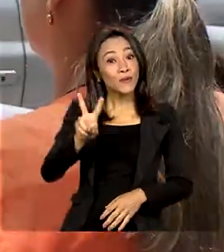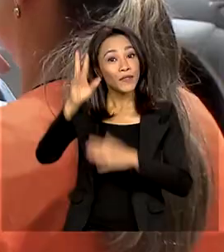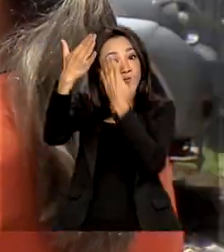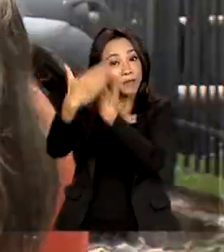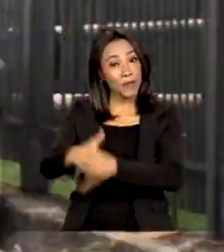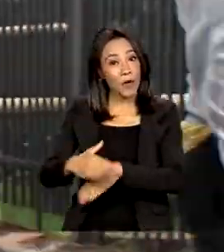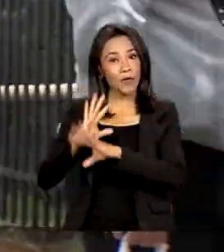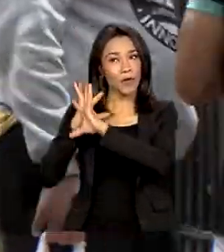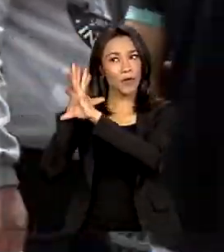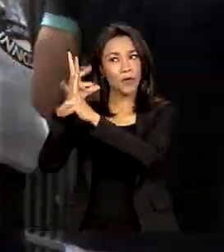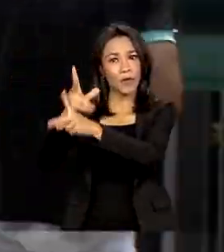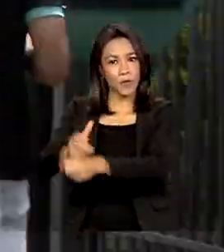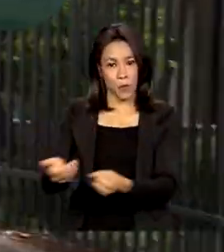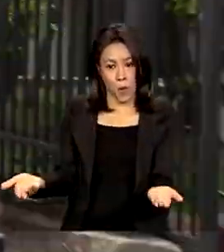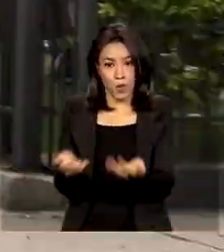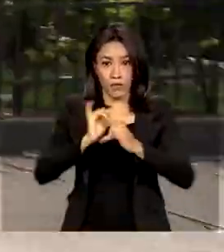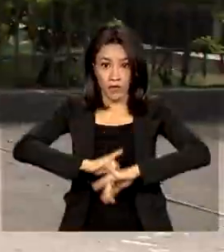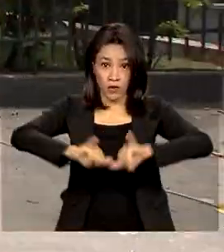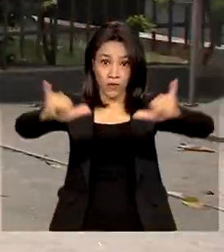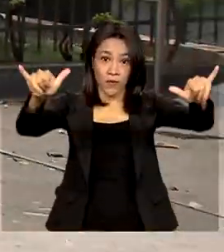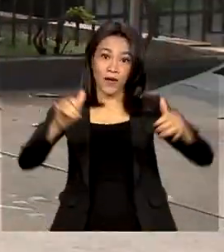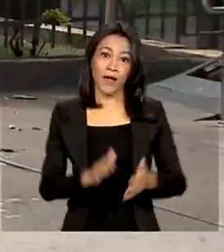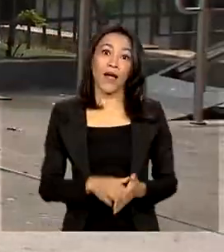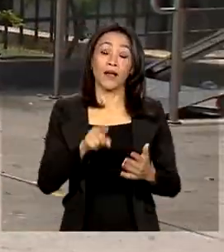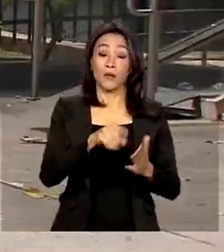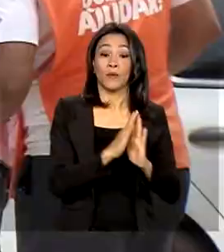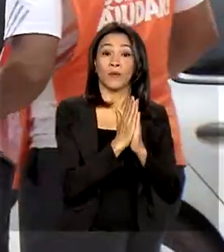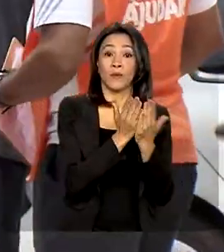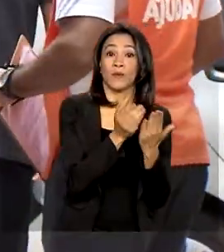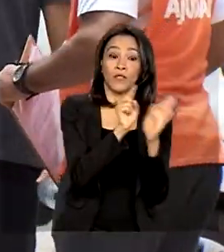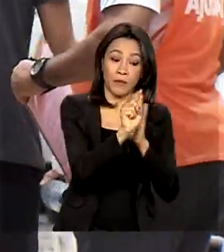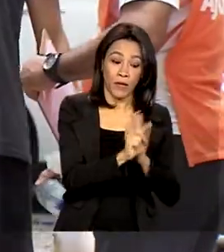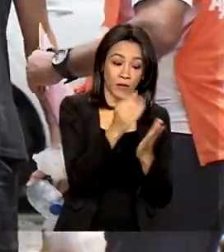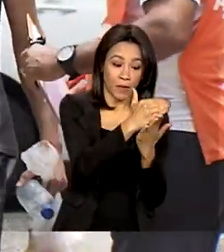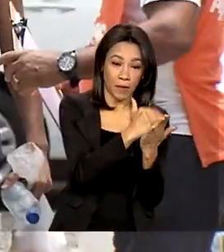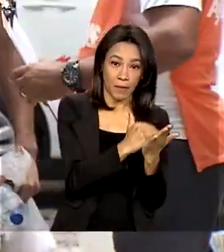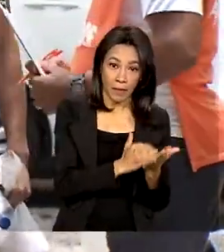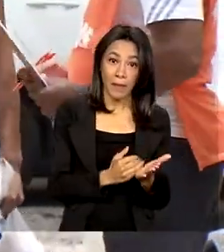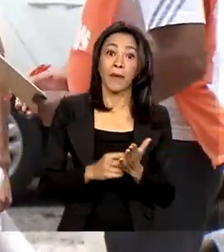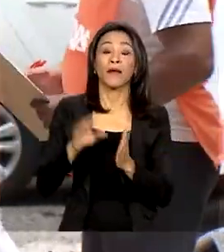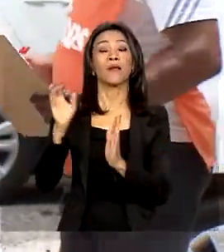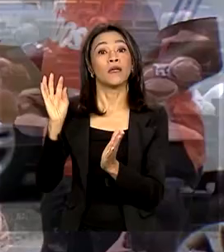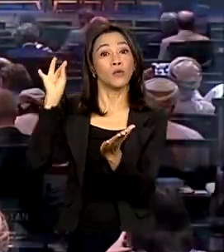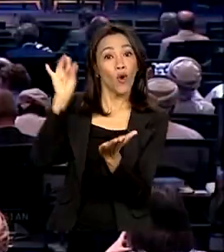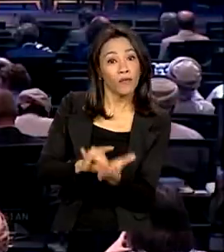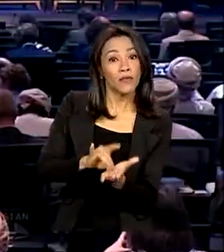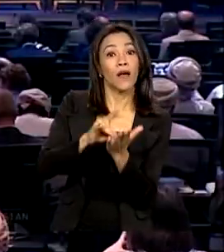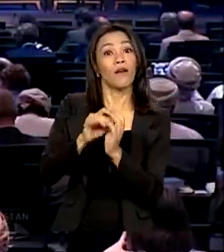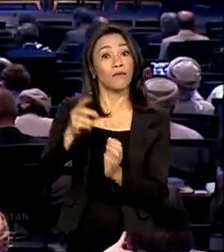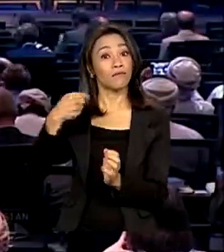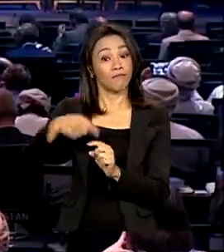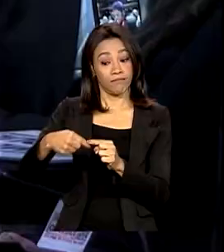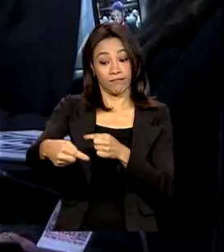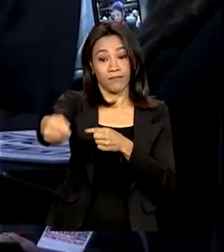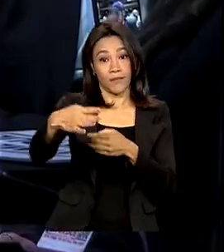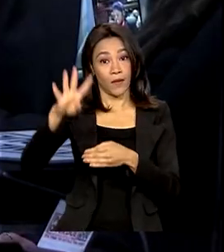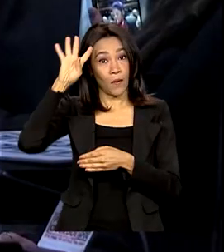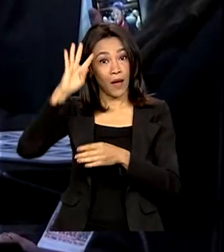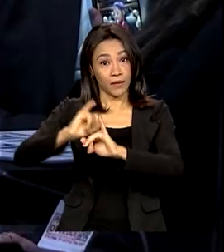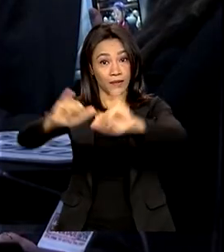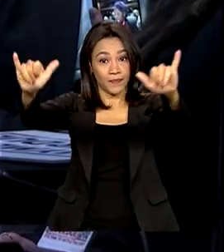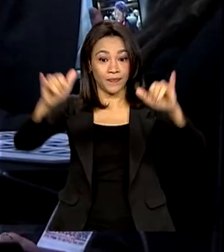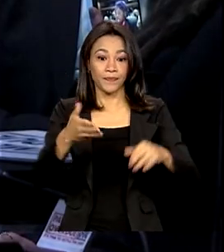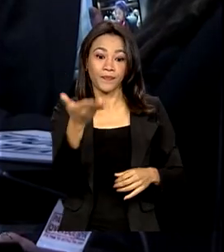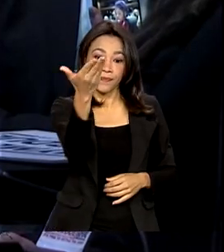será divulgado hoje. Gabaritos e cadernos de questões saem até quarta. COP27 aprova fundo